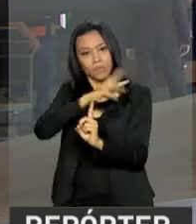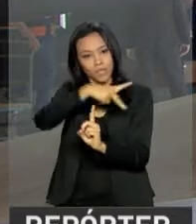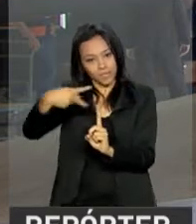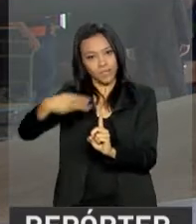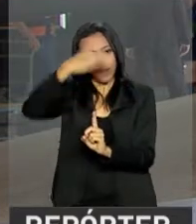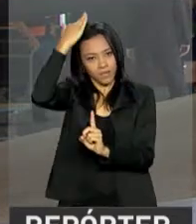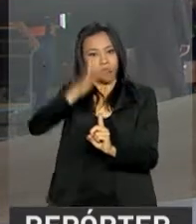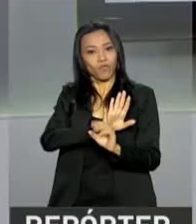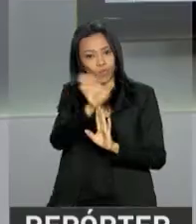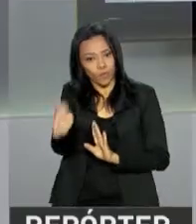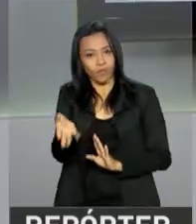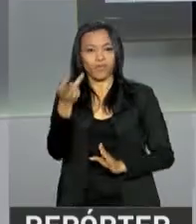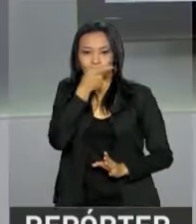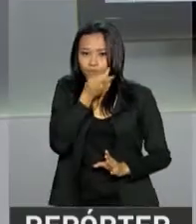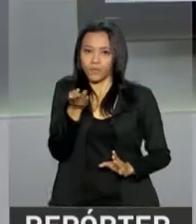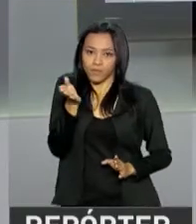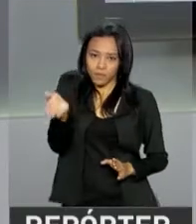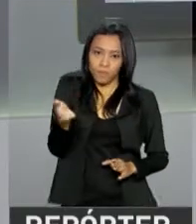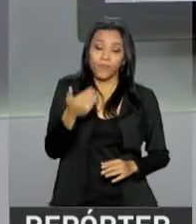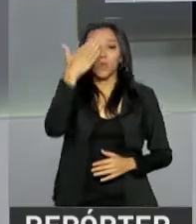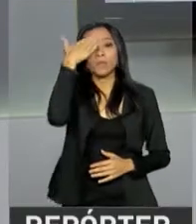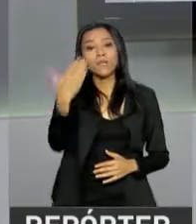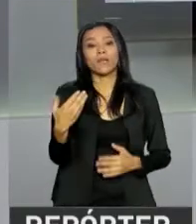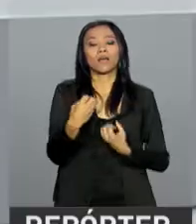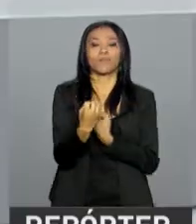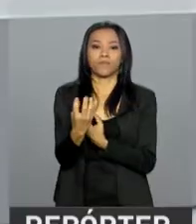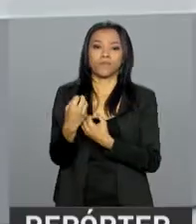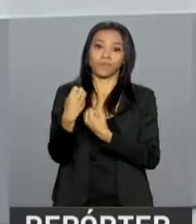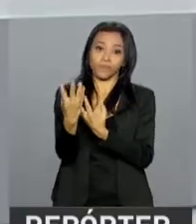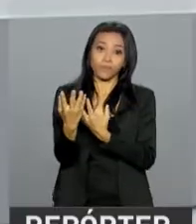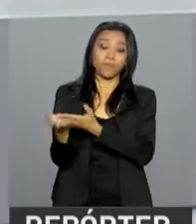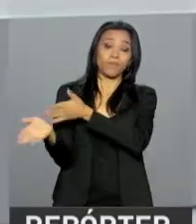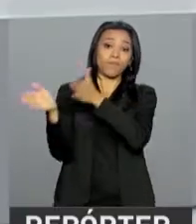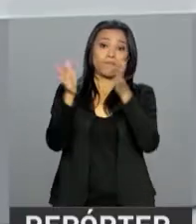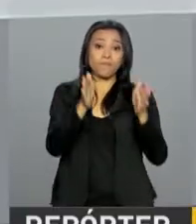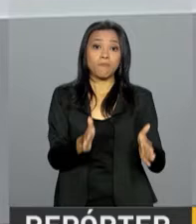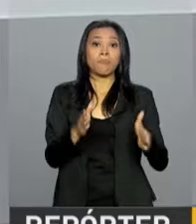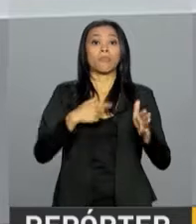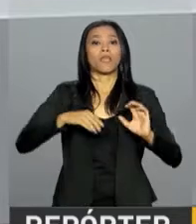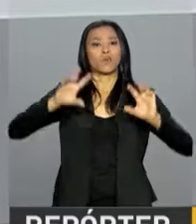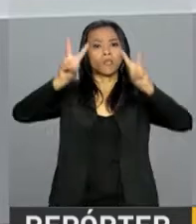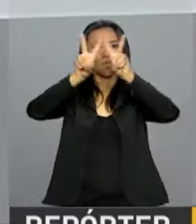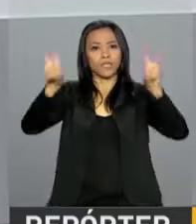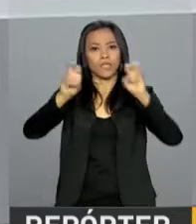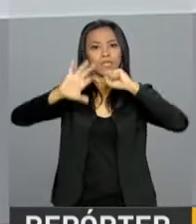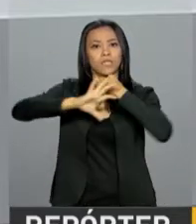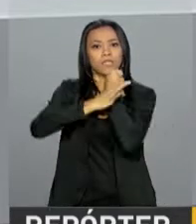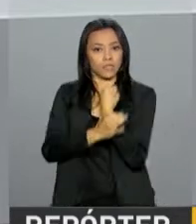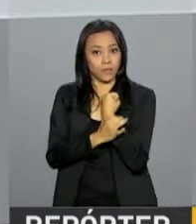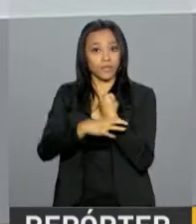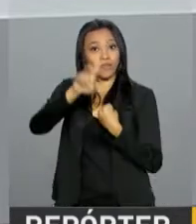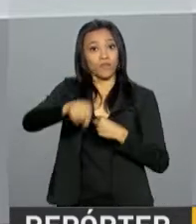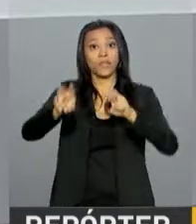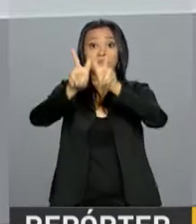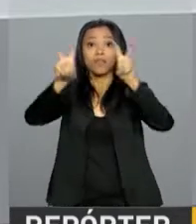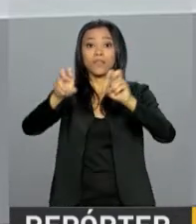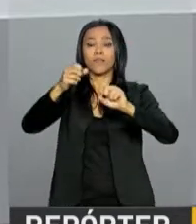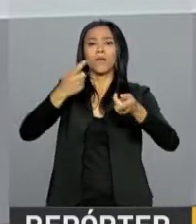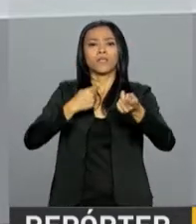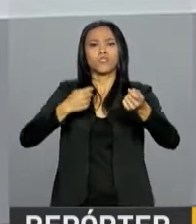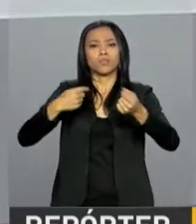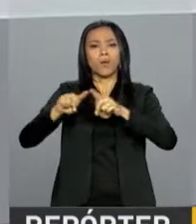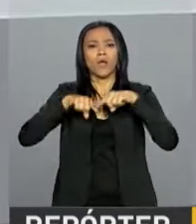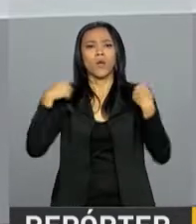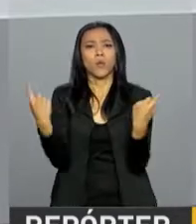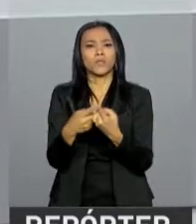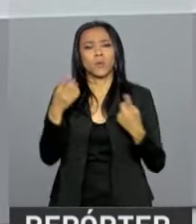Carla, voltamos com você. Obrigada, Luana, pelas suas informações. A segurança foi tema de uma reunião realizada aqui em Brasília com a presença do